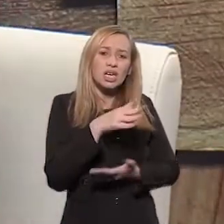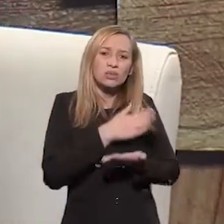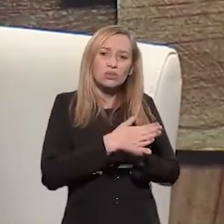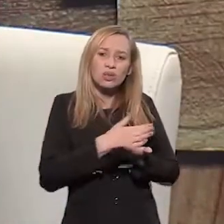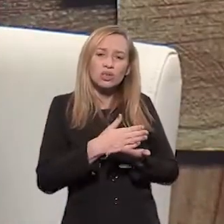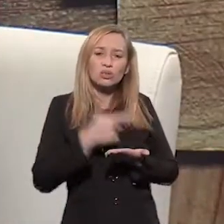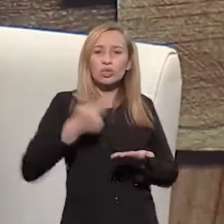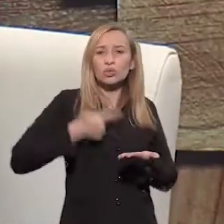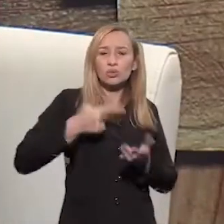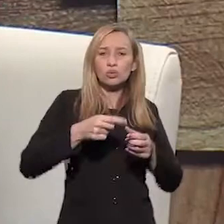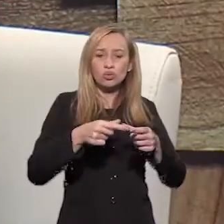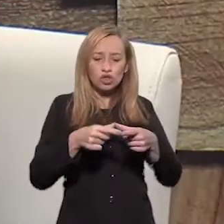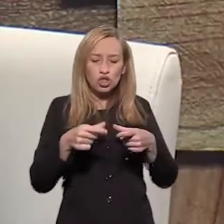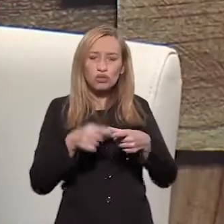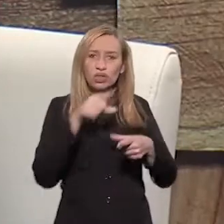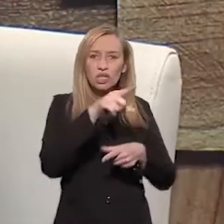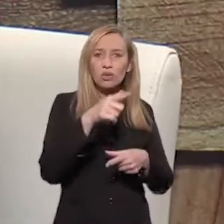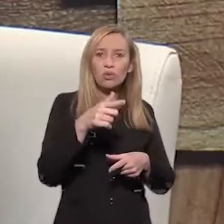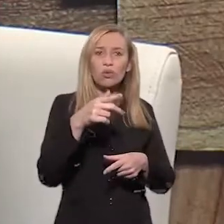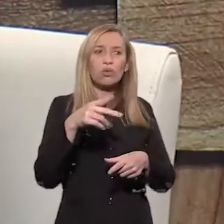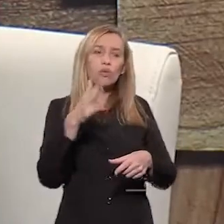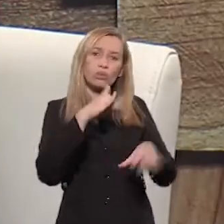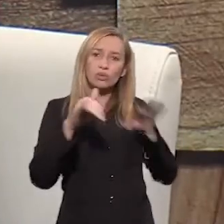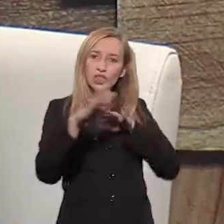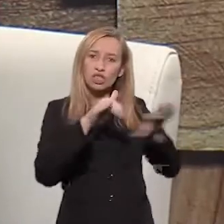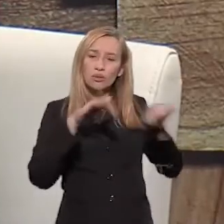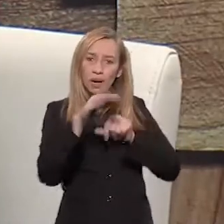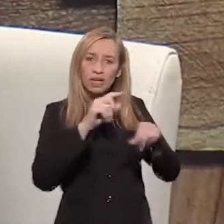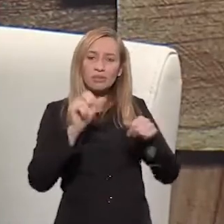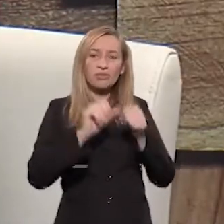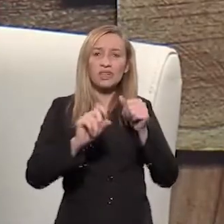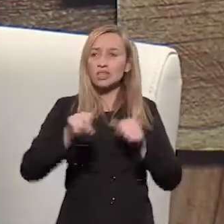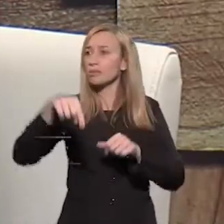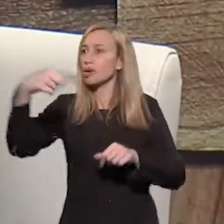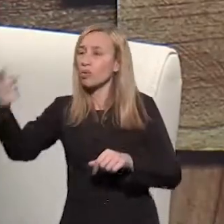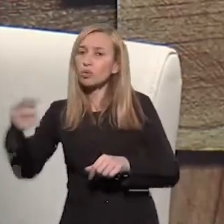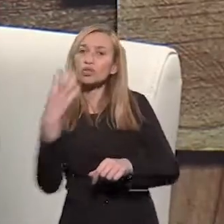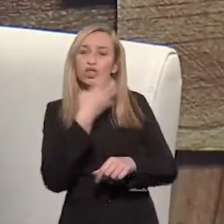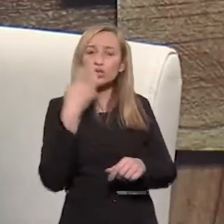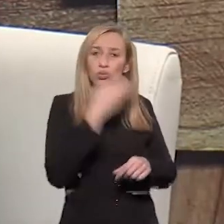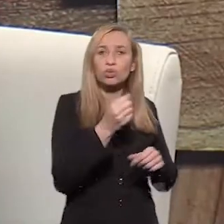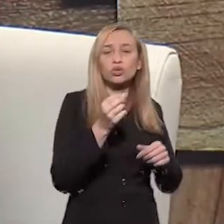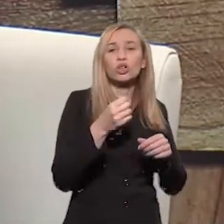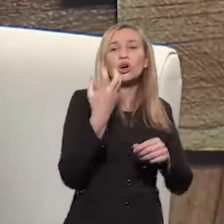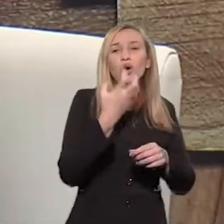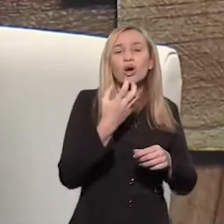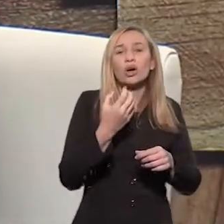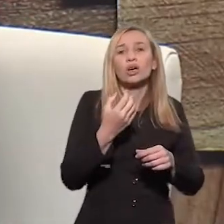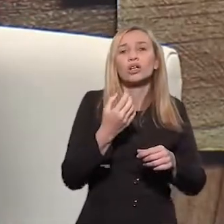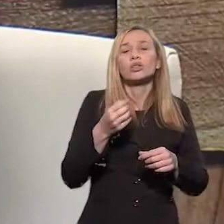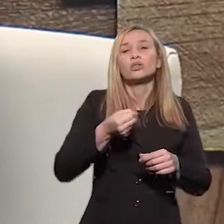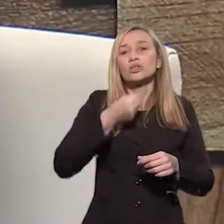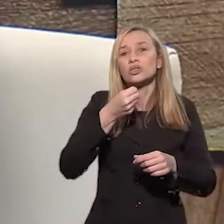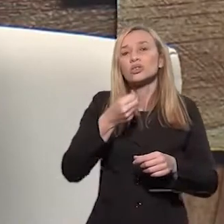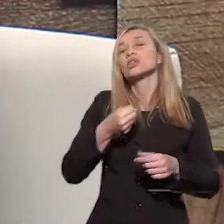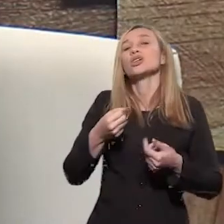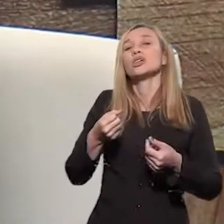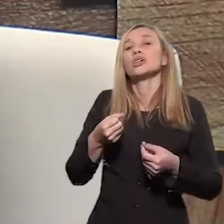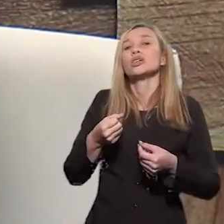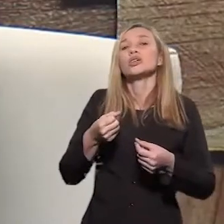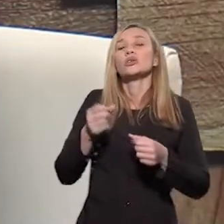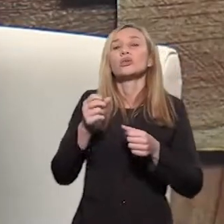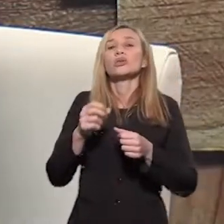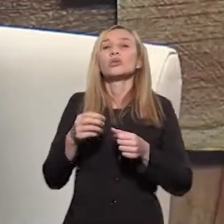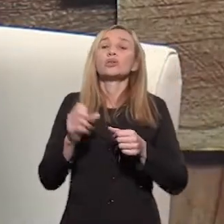partir do seu segundo disco, você começou a ser chamado também para compor para outros artistas. Como é para